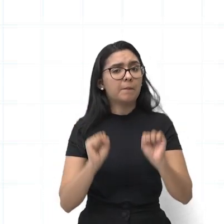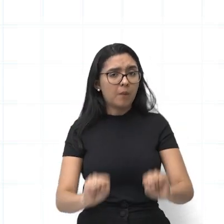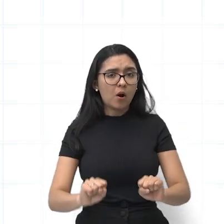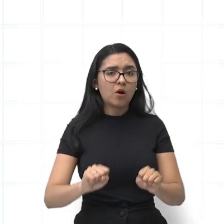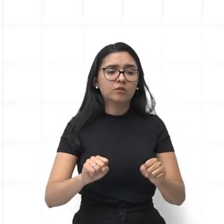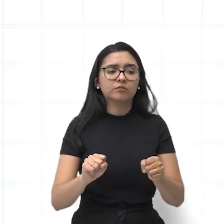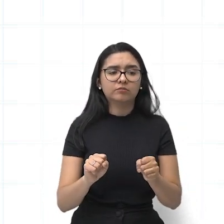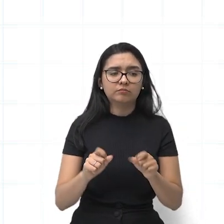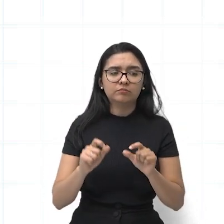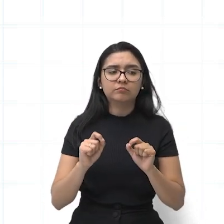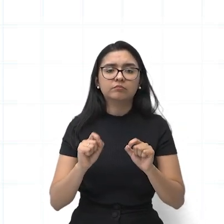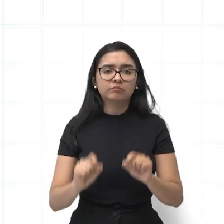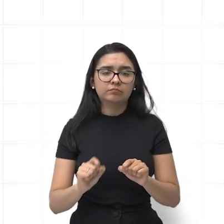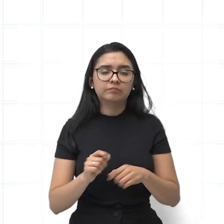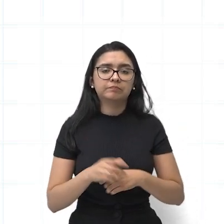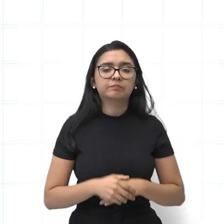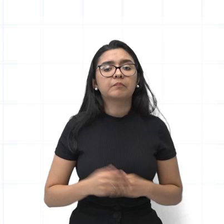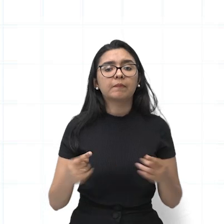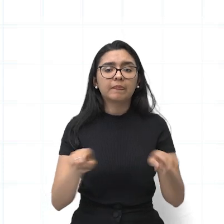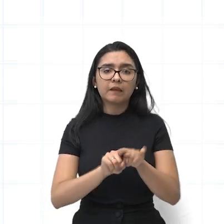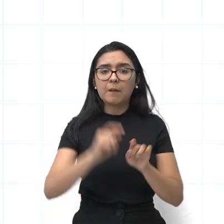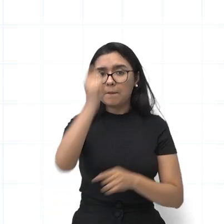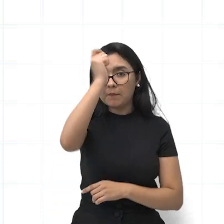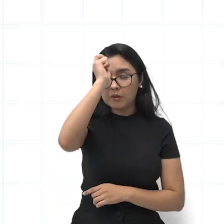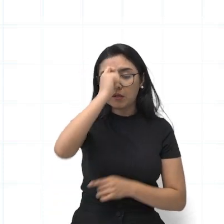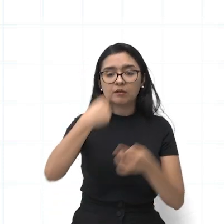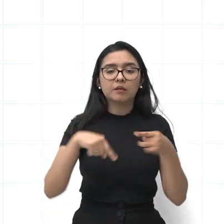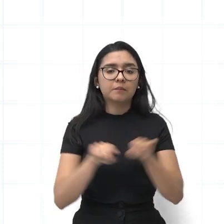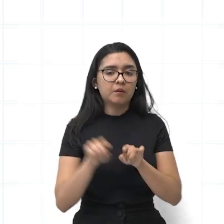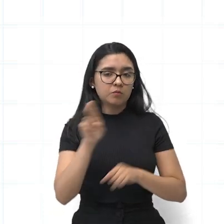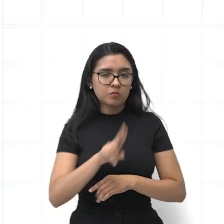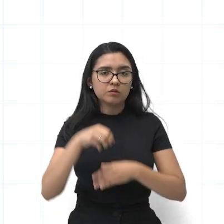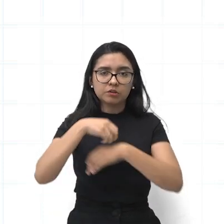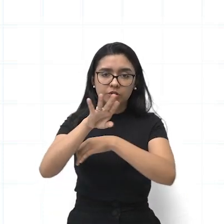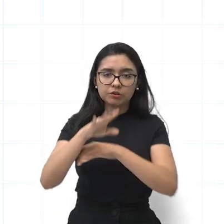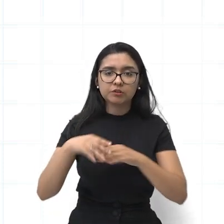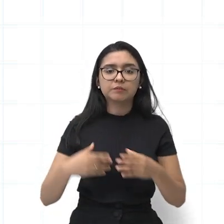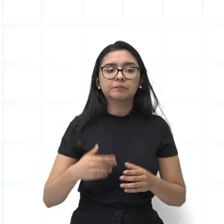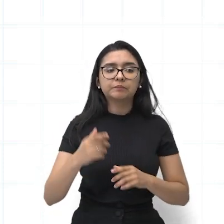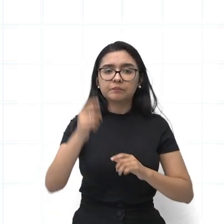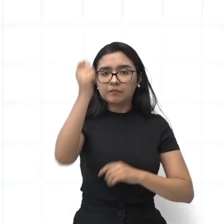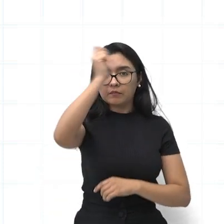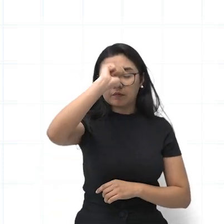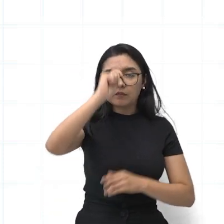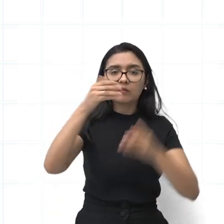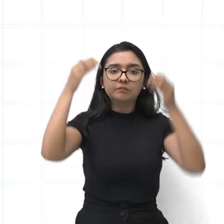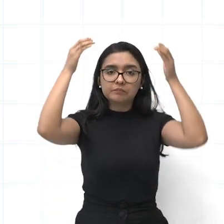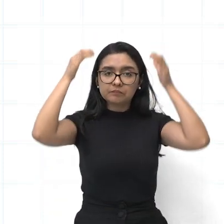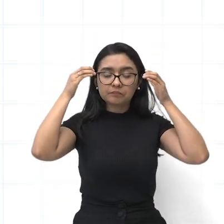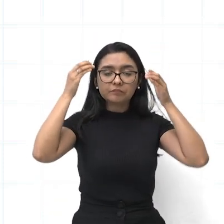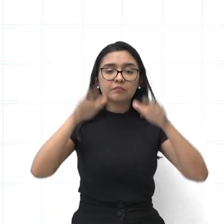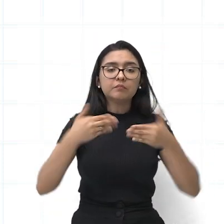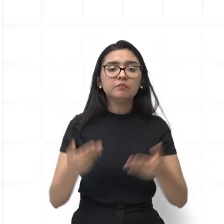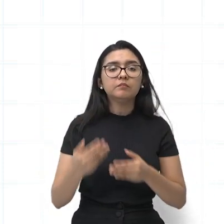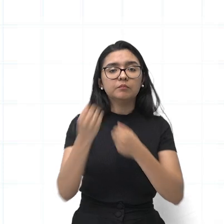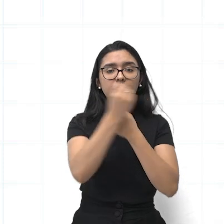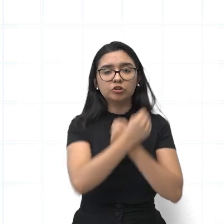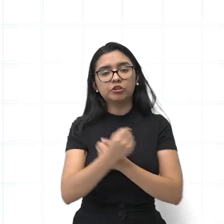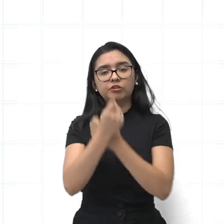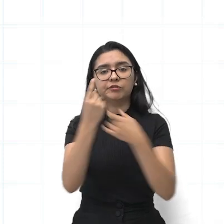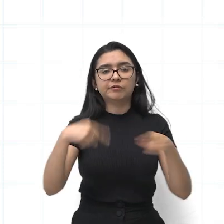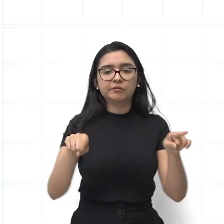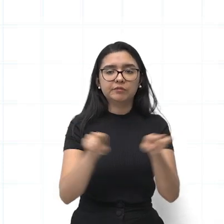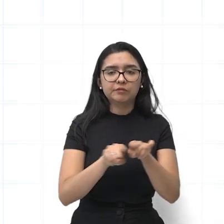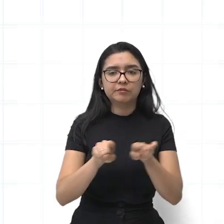pode machucar. Bonés também são indicados aí a gente usar, bonés, capacetes, toucas, para proteger, para